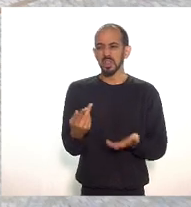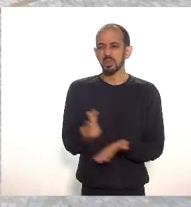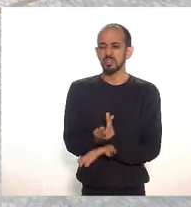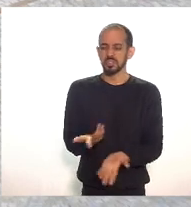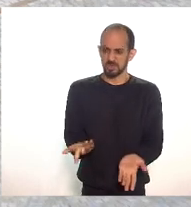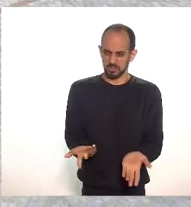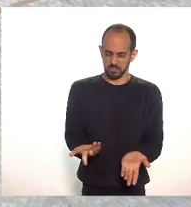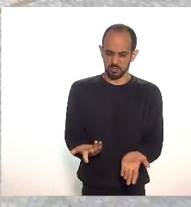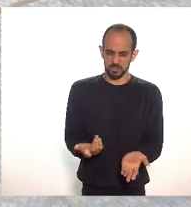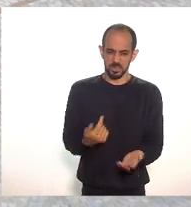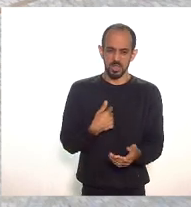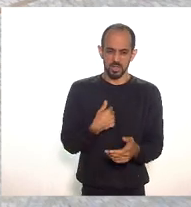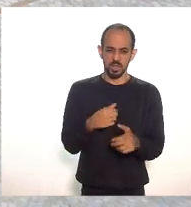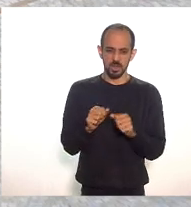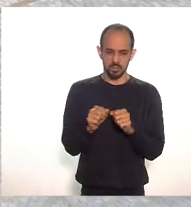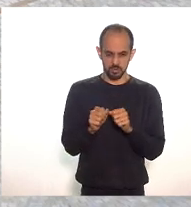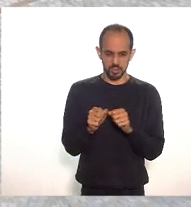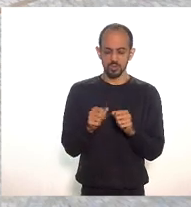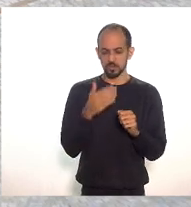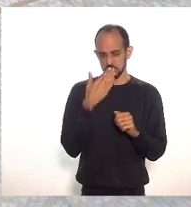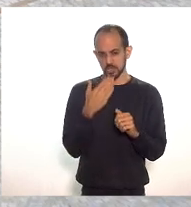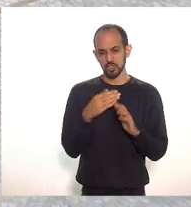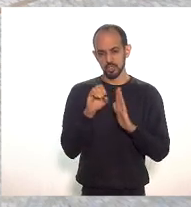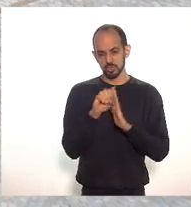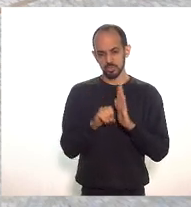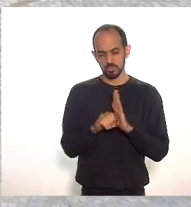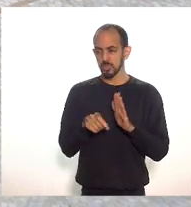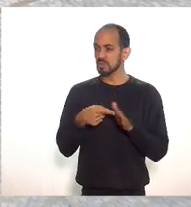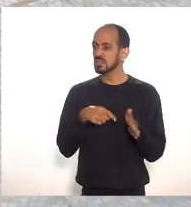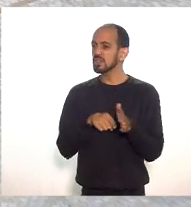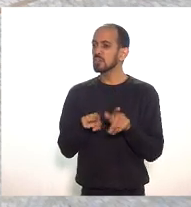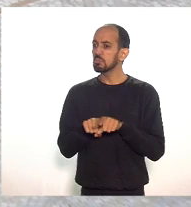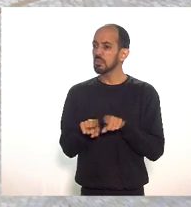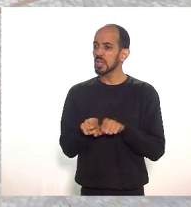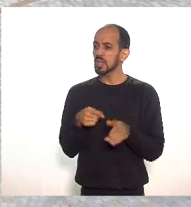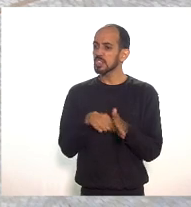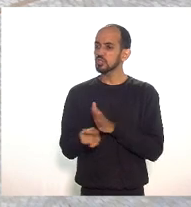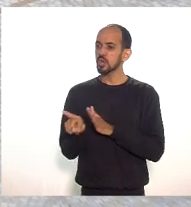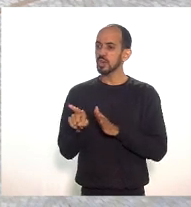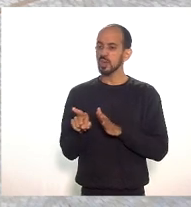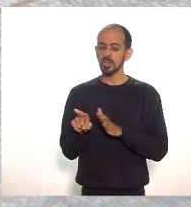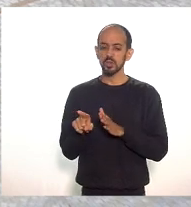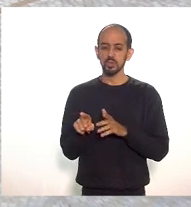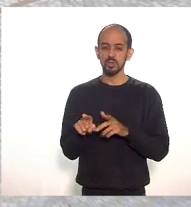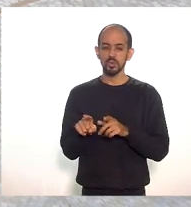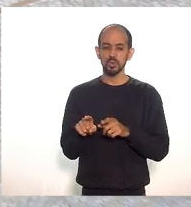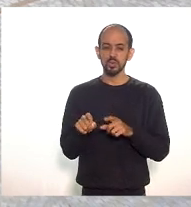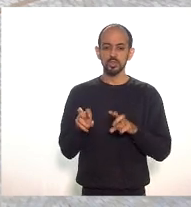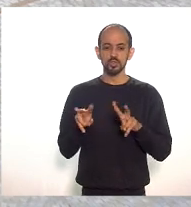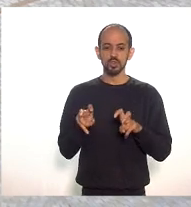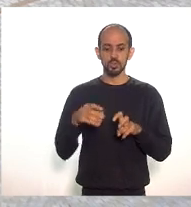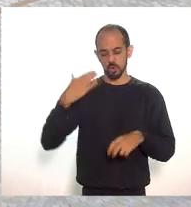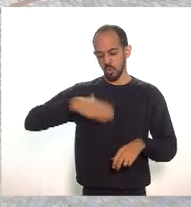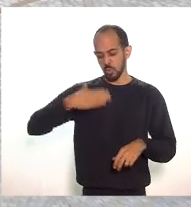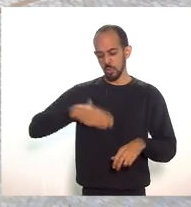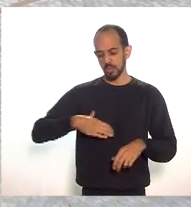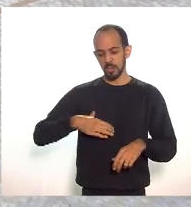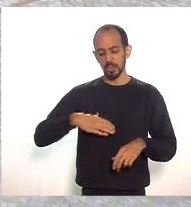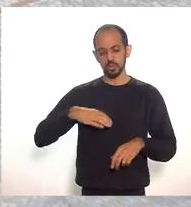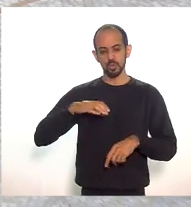eu tô fazendo requerimento de informação questionando o comportamento do comandante que se o